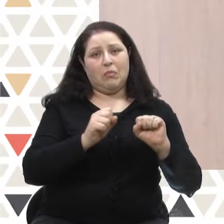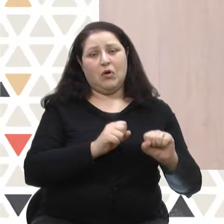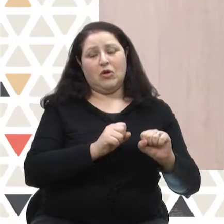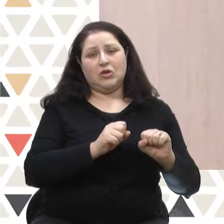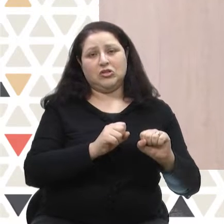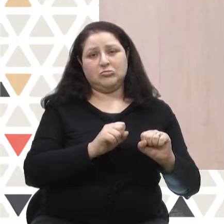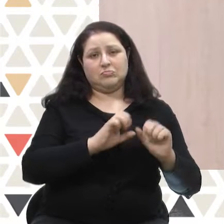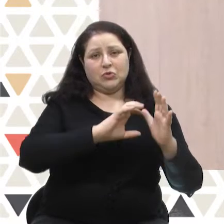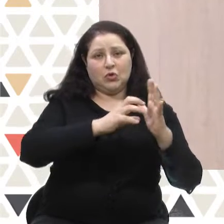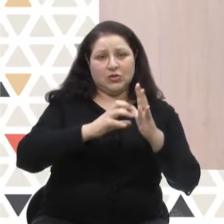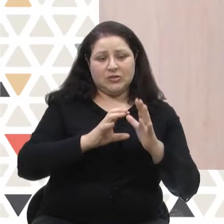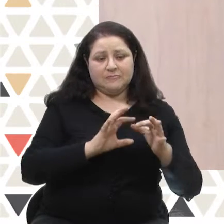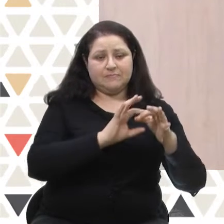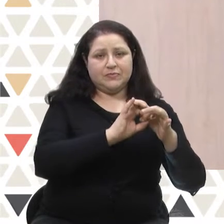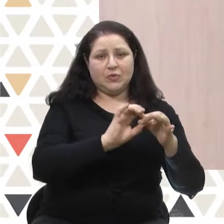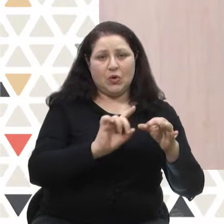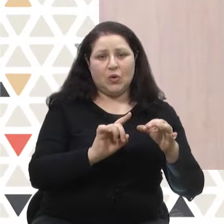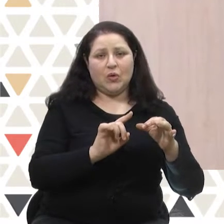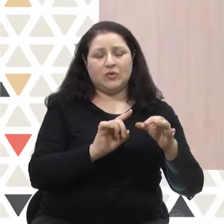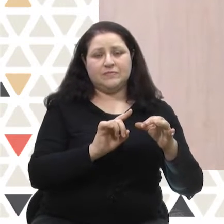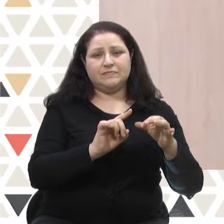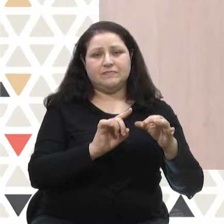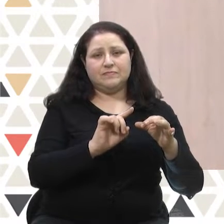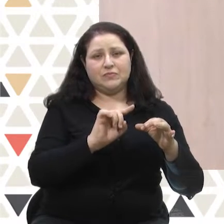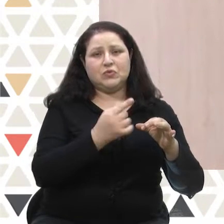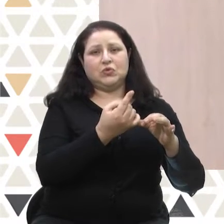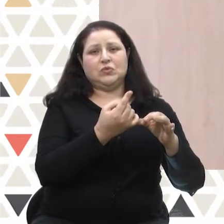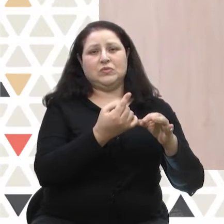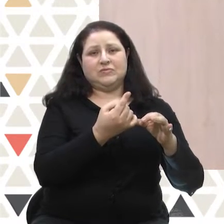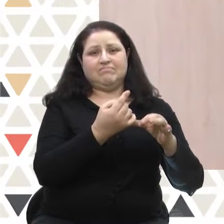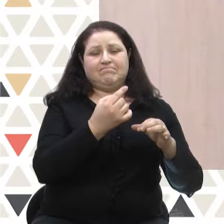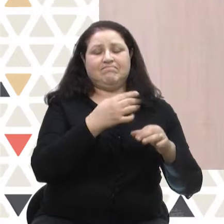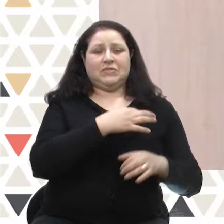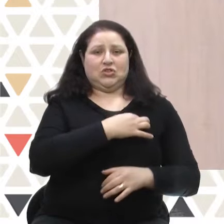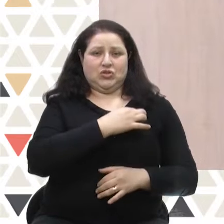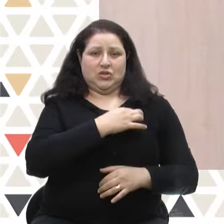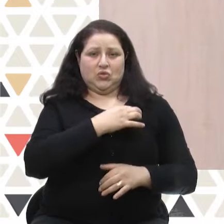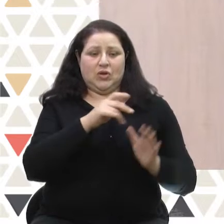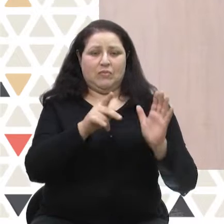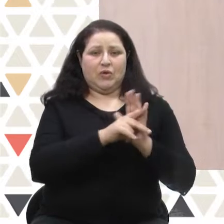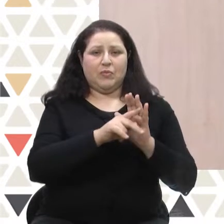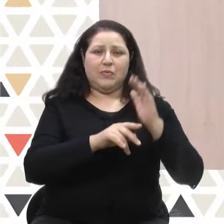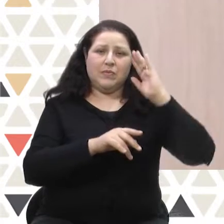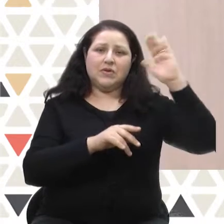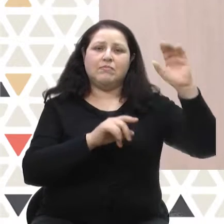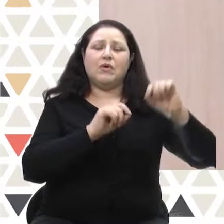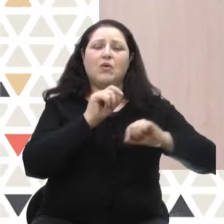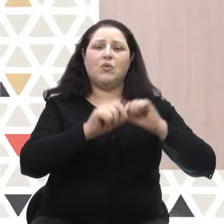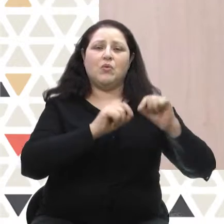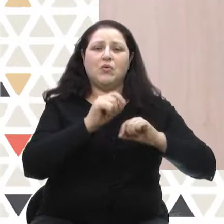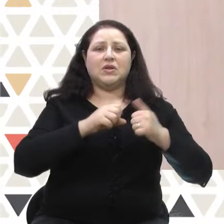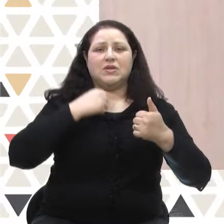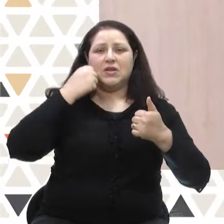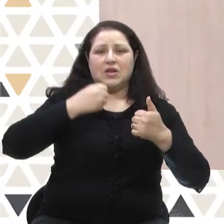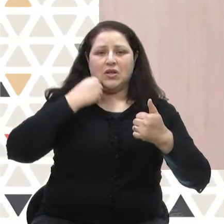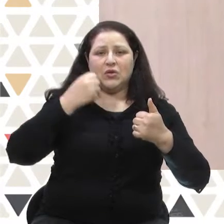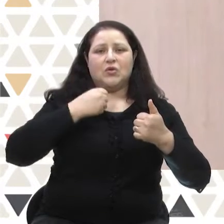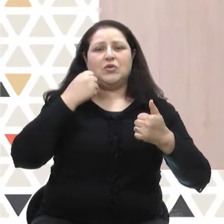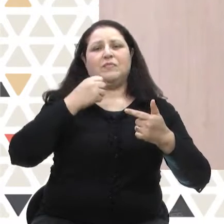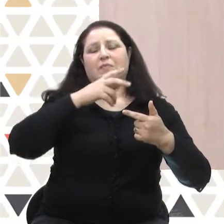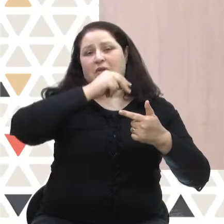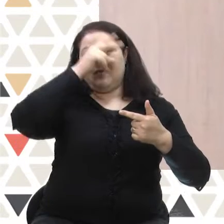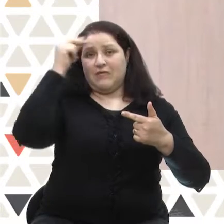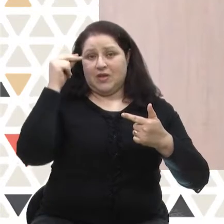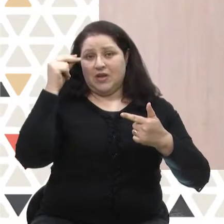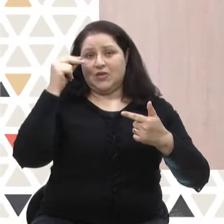de uma única candidatura nas eleições majoritárias, isto é, para os cargos de presidente, senador, governador